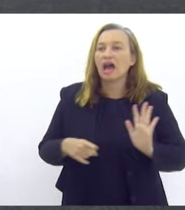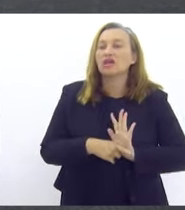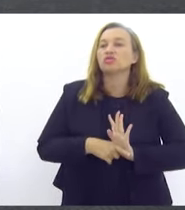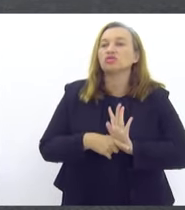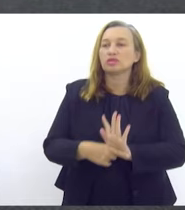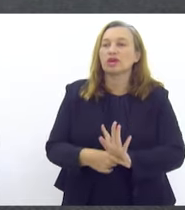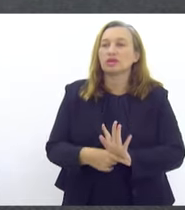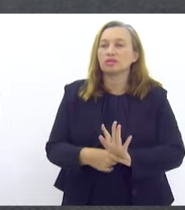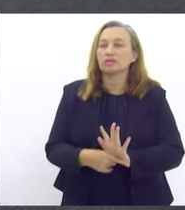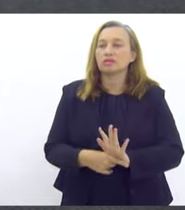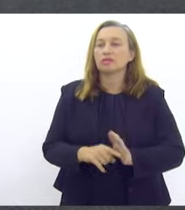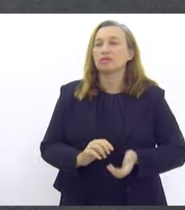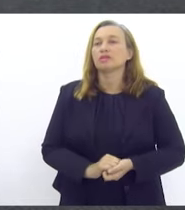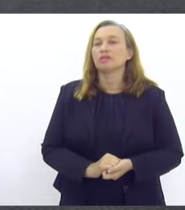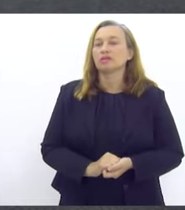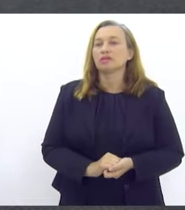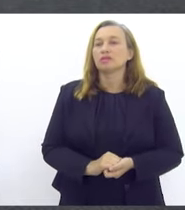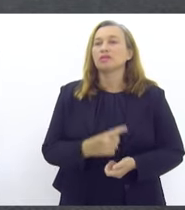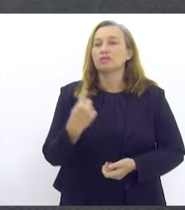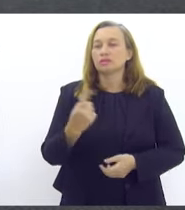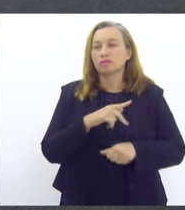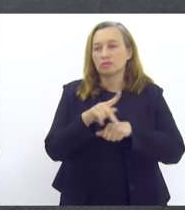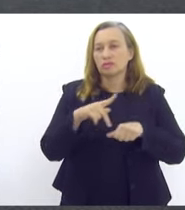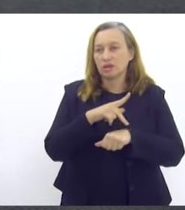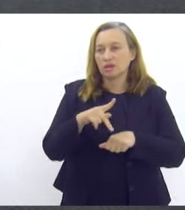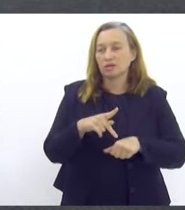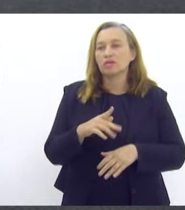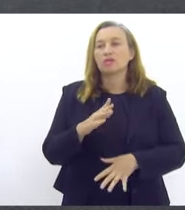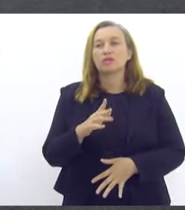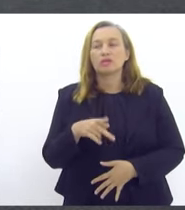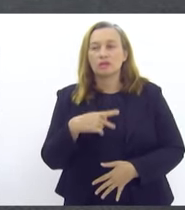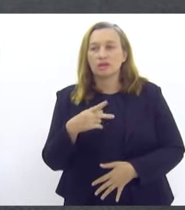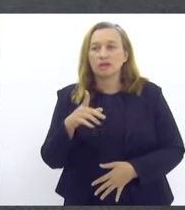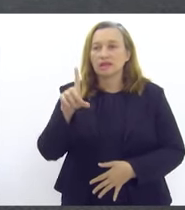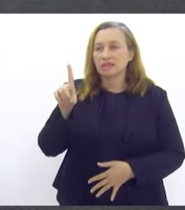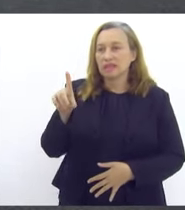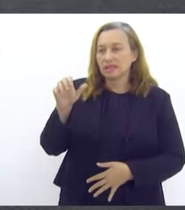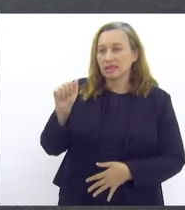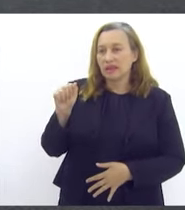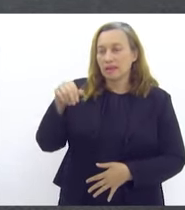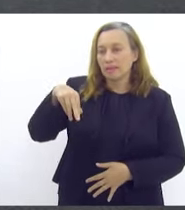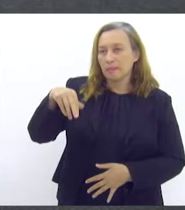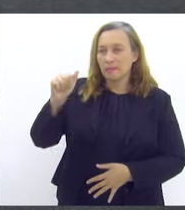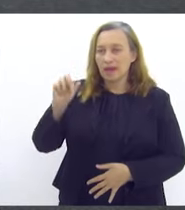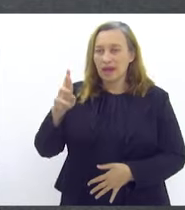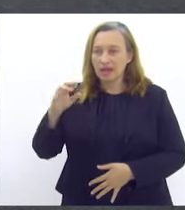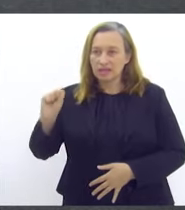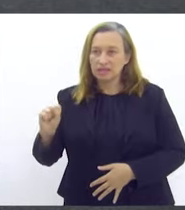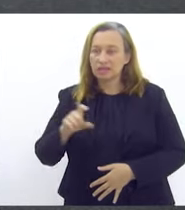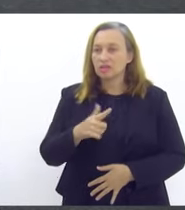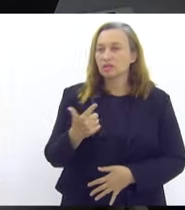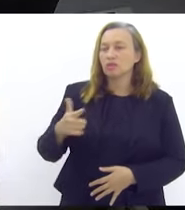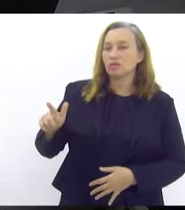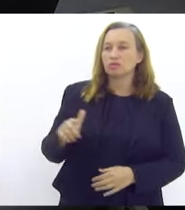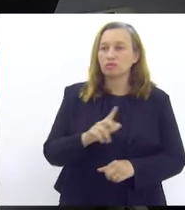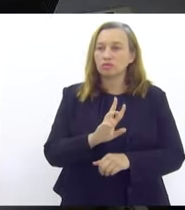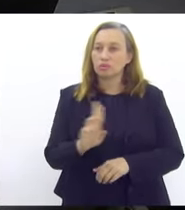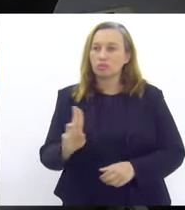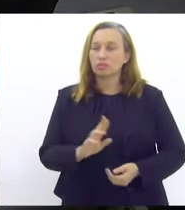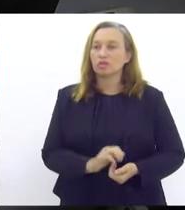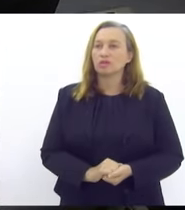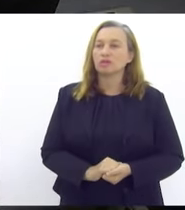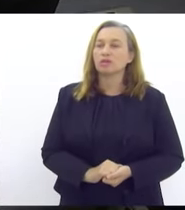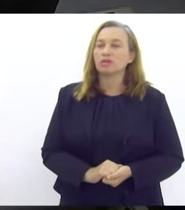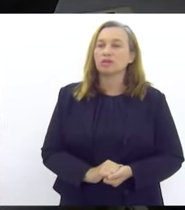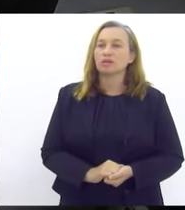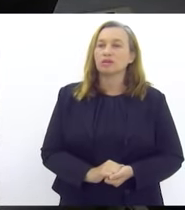para o nosso país, como é o caso de Damares e de outros nomes. Obrigado, presidente.